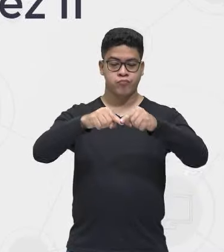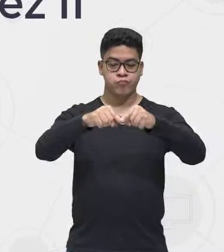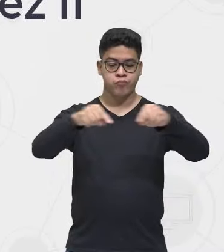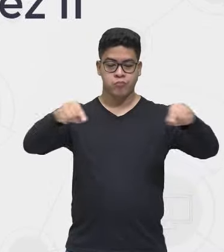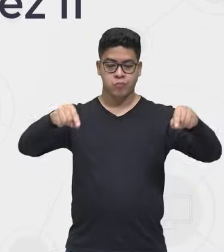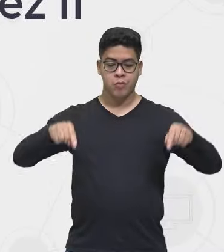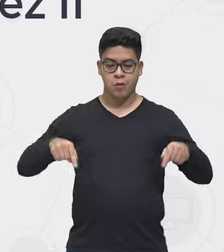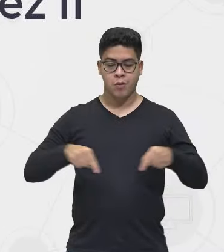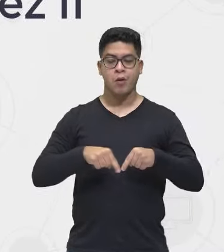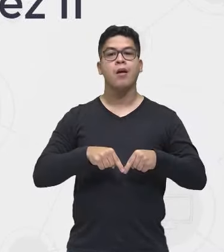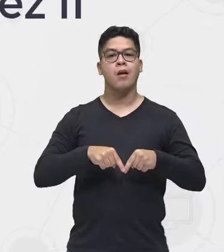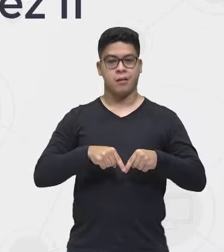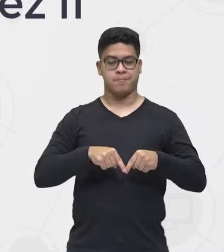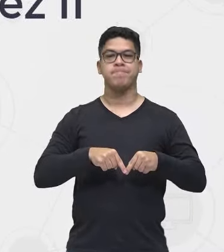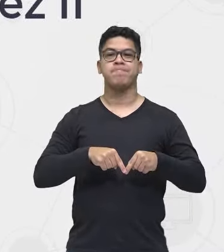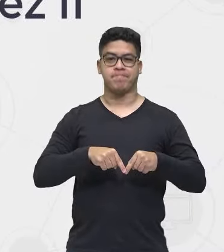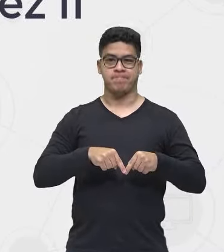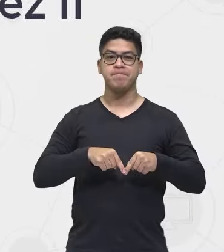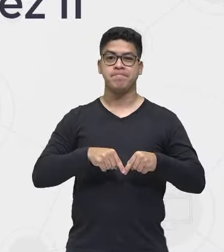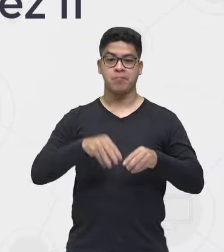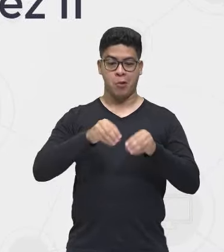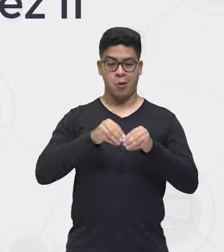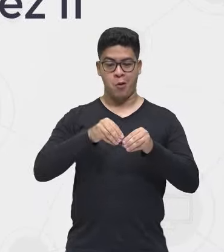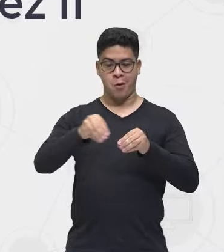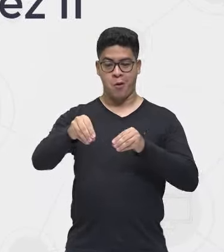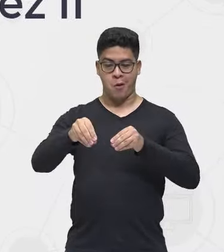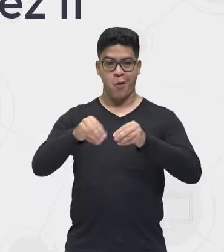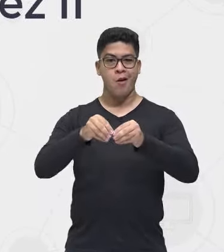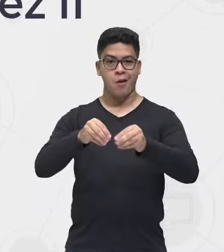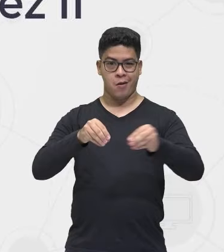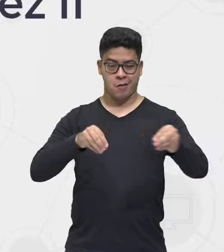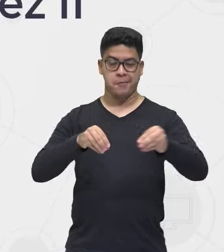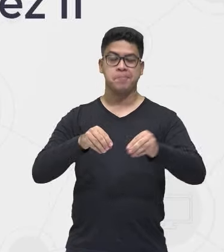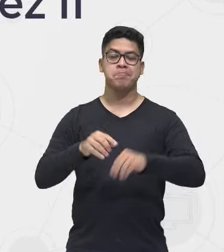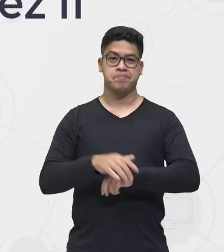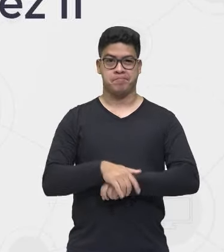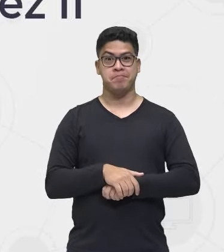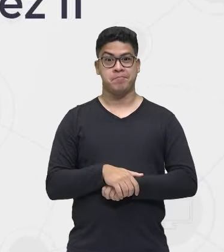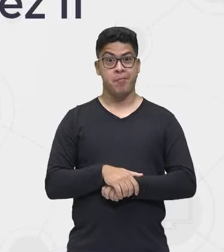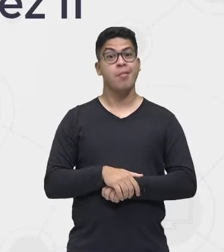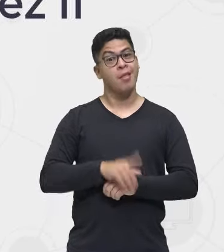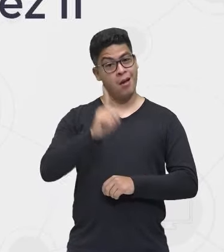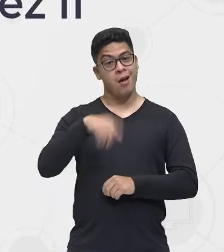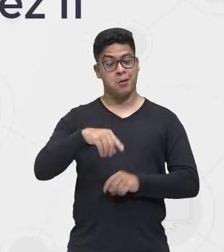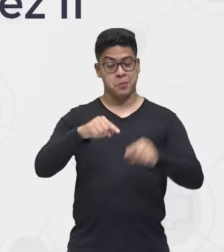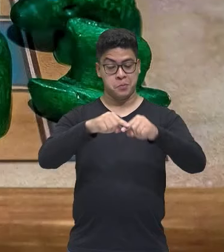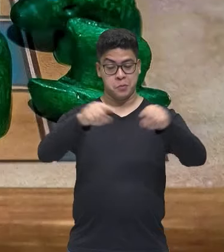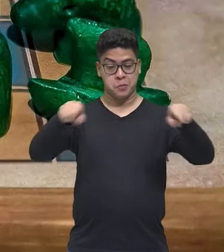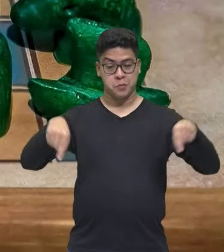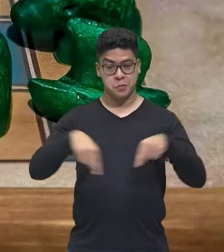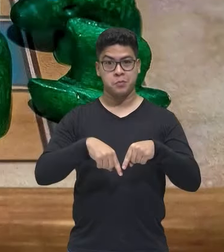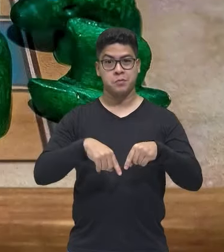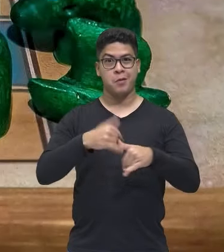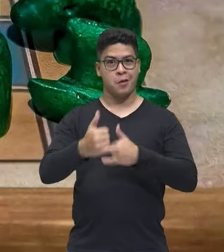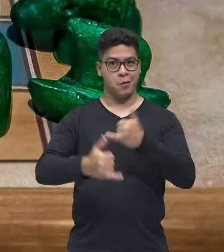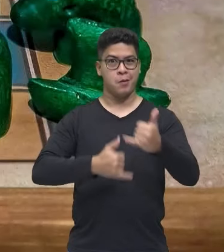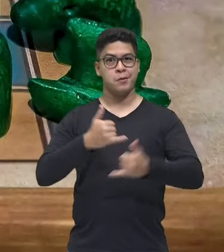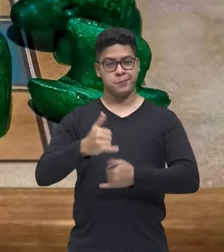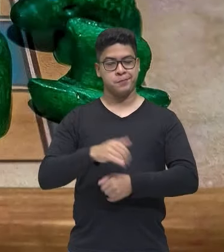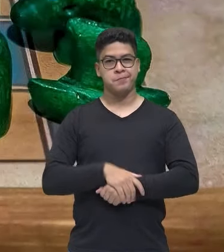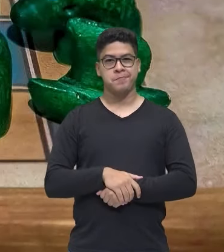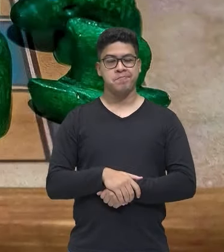nosso tema, o nosso conteúdo é sobre xadrez, jogo de tabuleiro, certo?